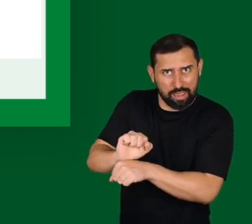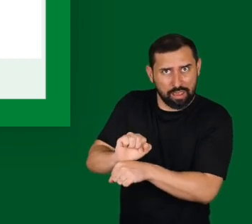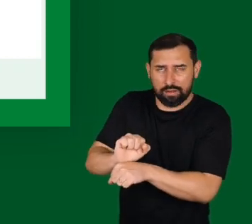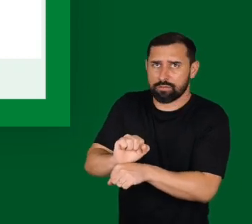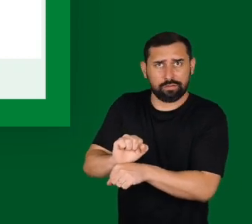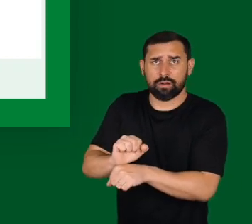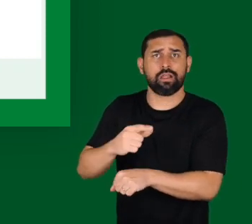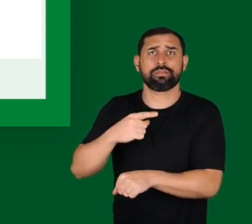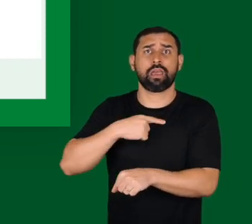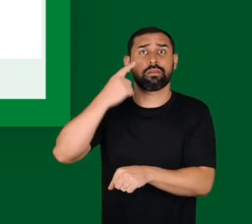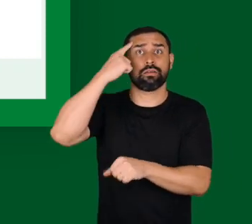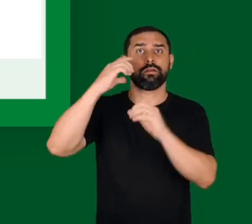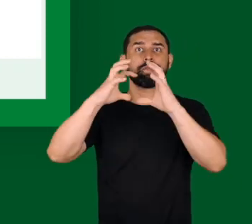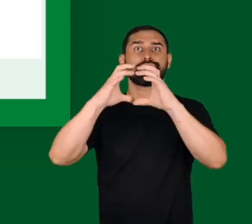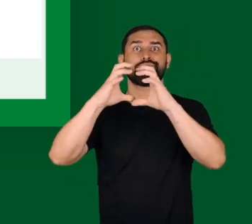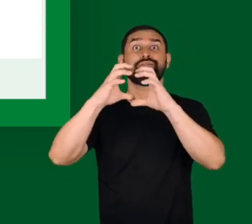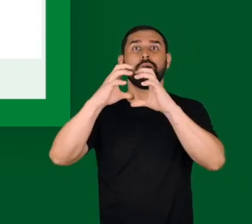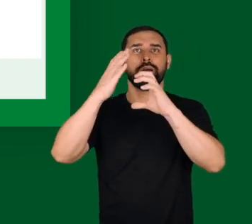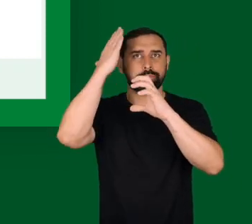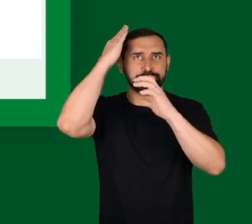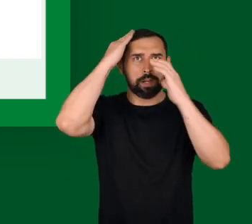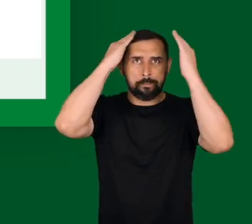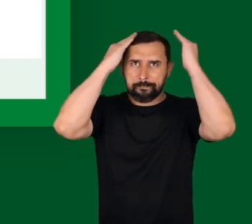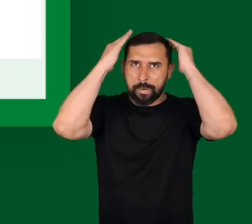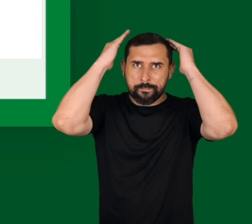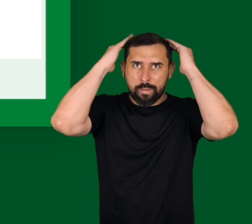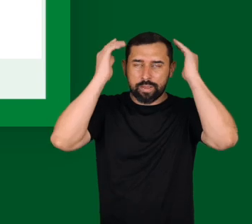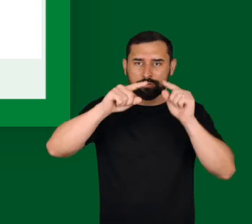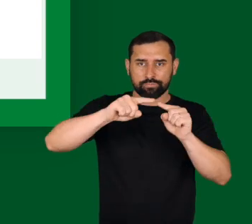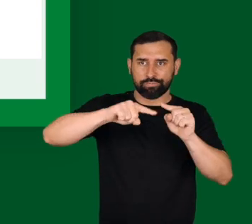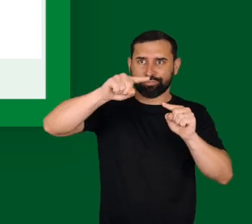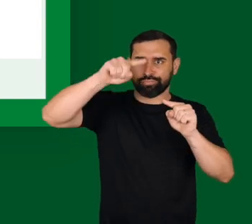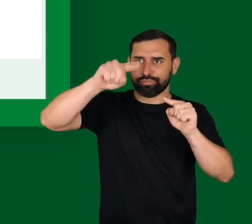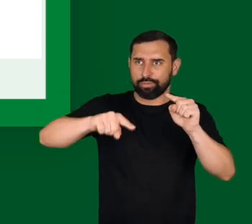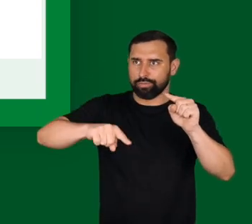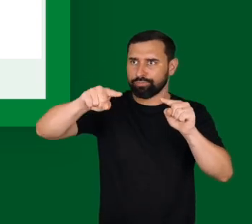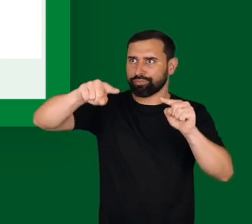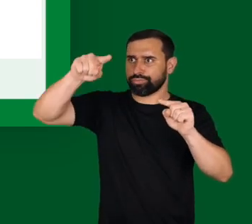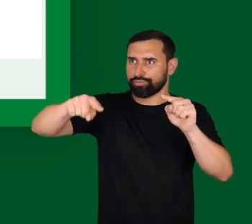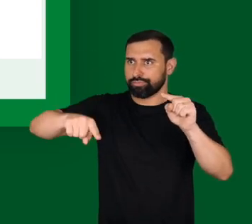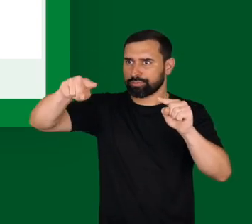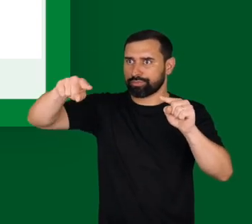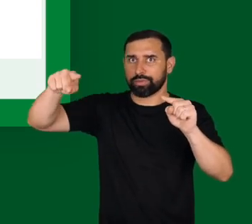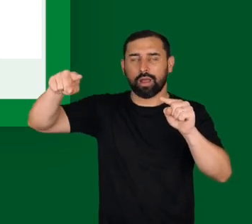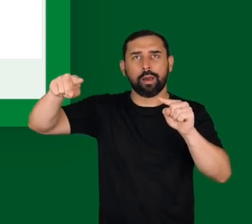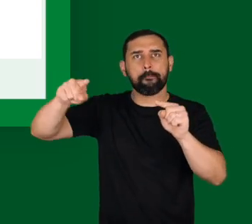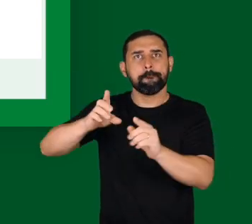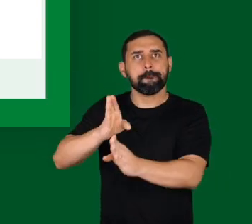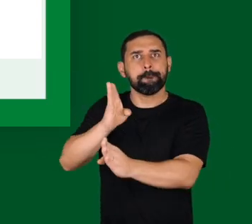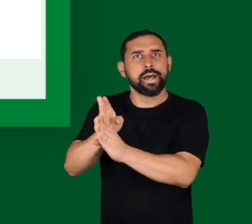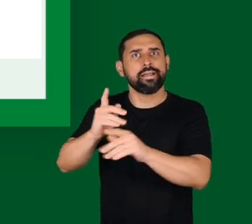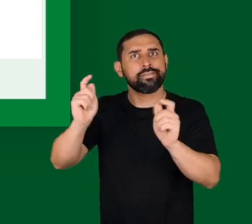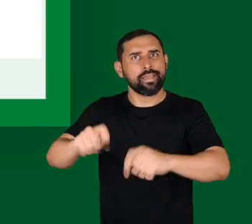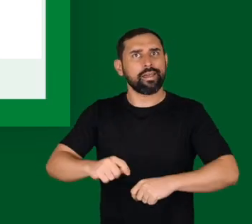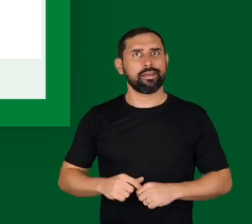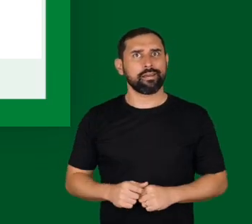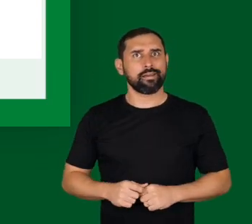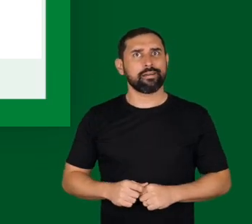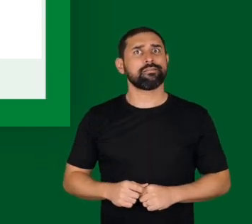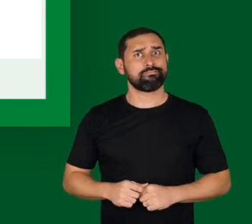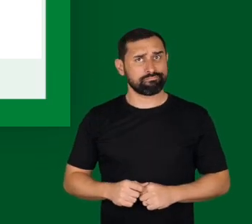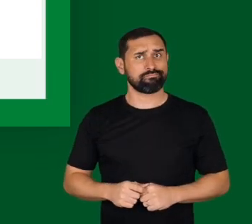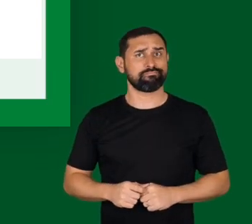está convulsionando. E lembrar que, no período neonatal, a maioria das convulsões, elas